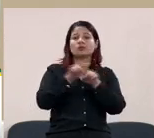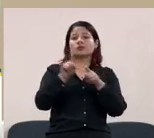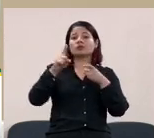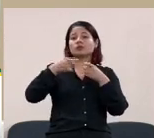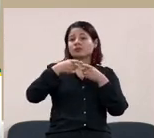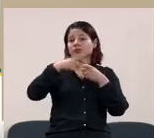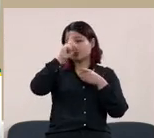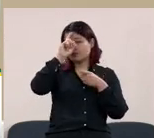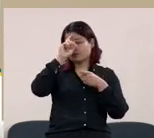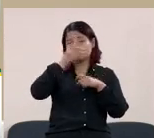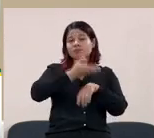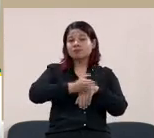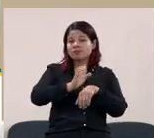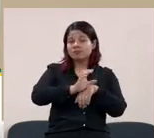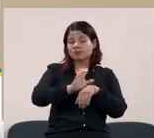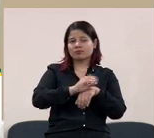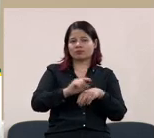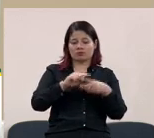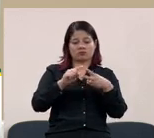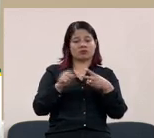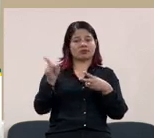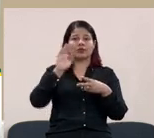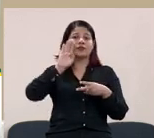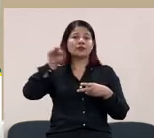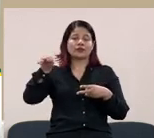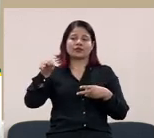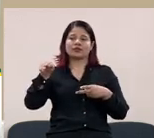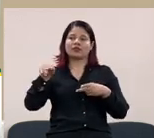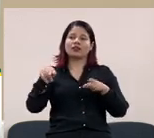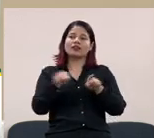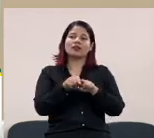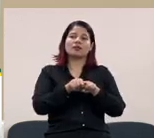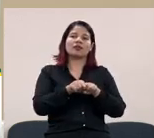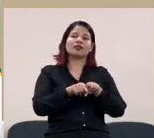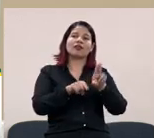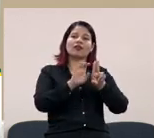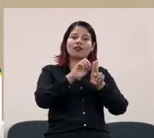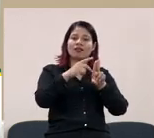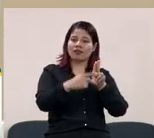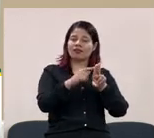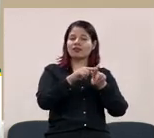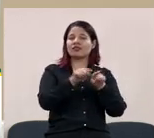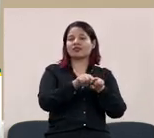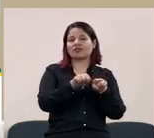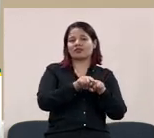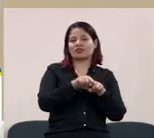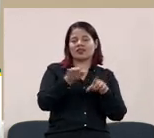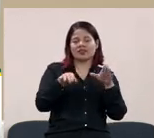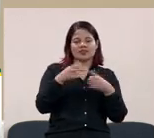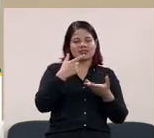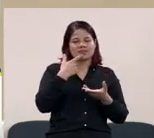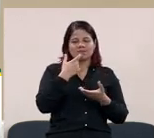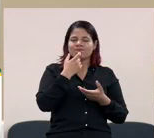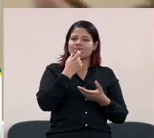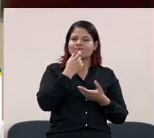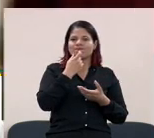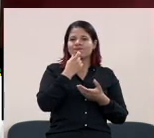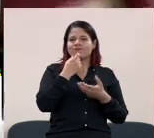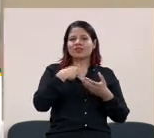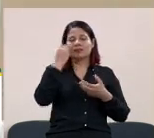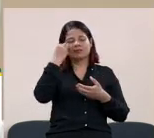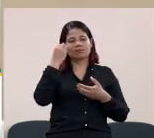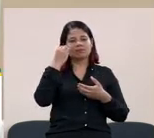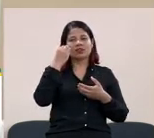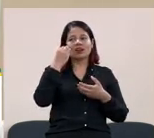A universidade hoje, por ser vocacional, muitas vezes ela se perde por não ter essas referências. A gente precisa